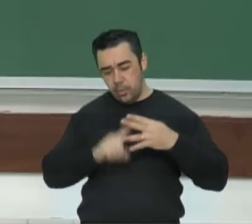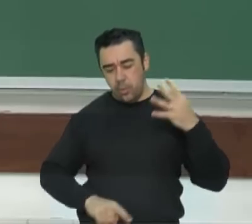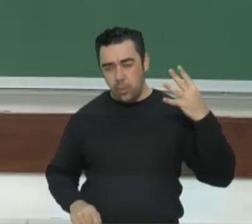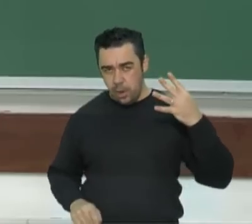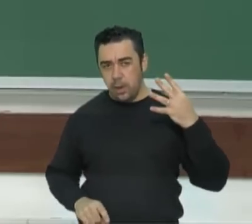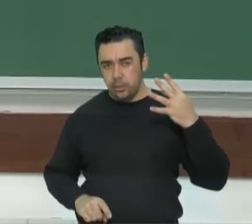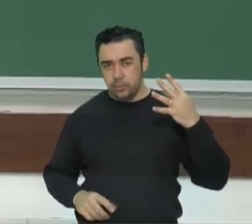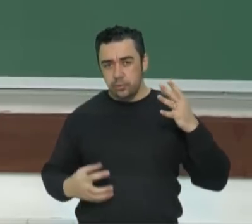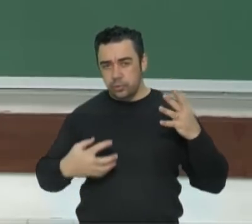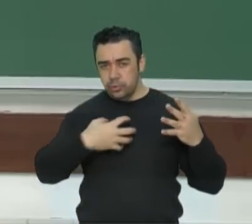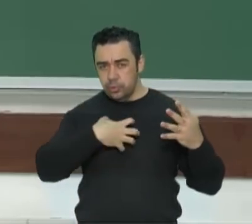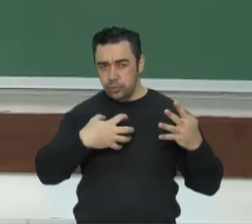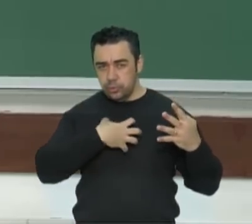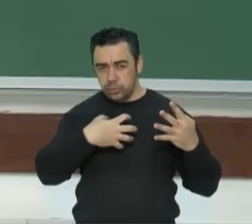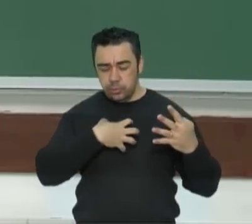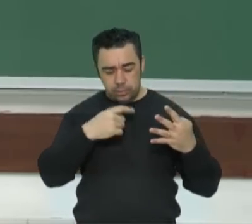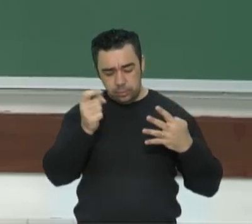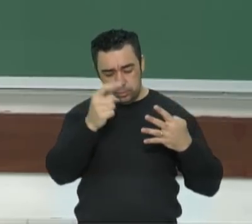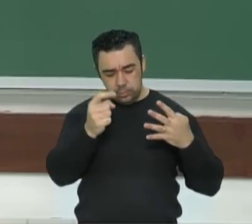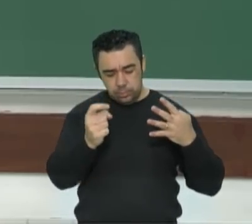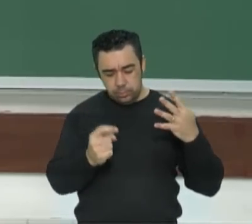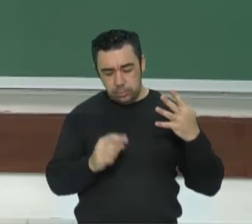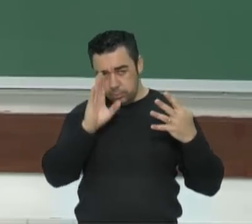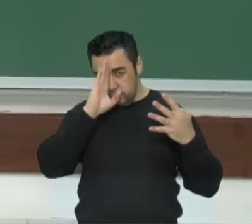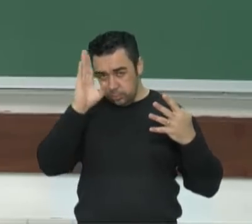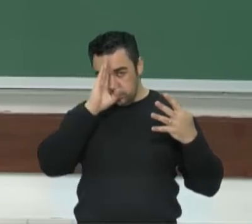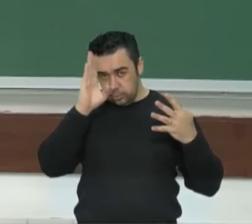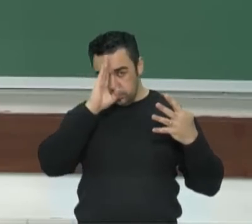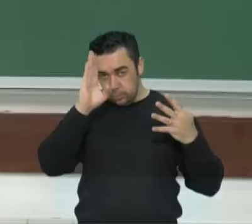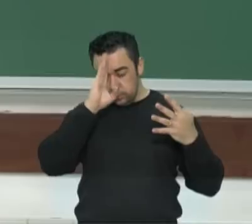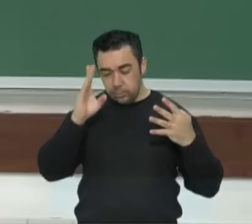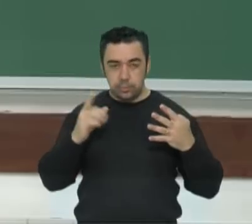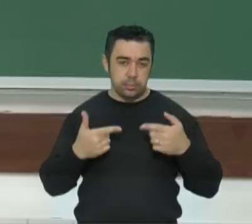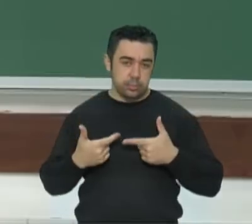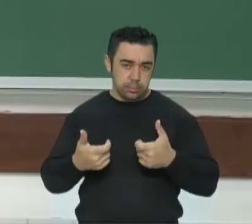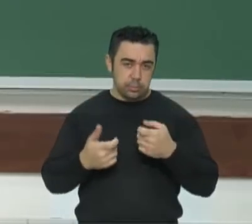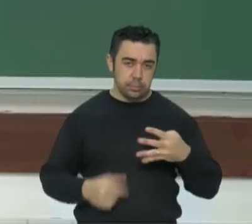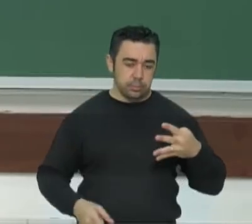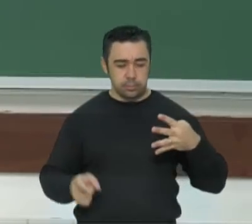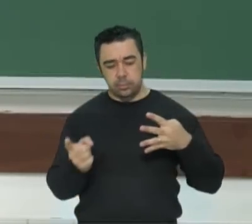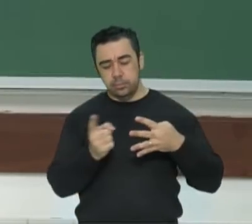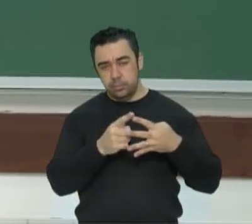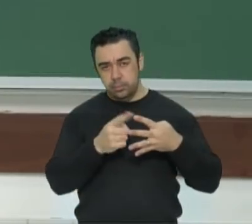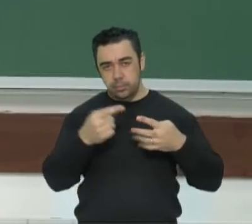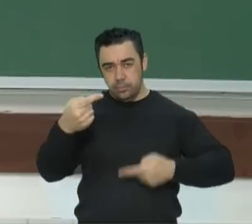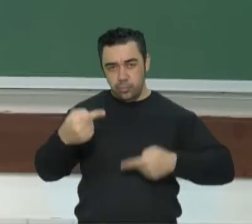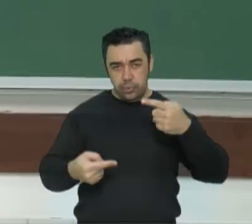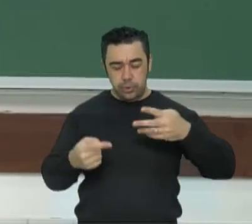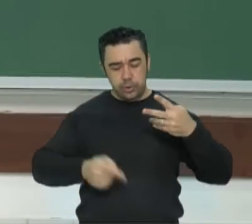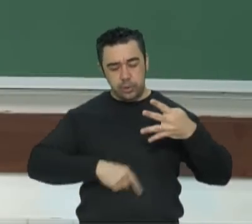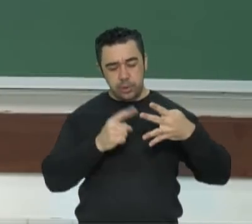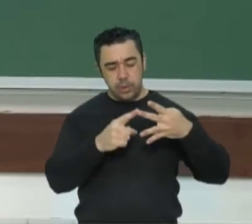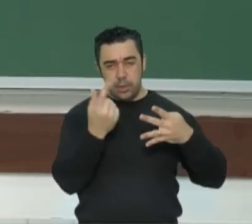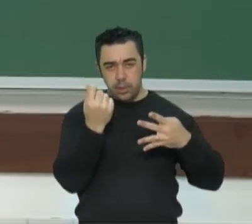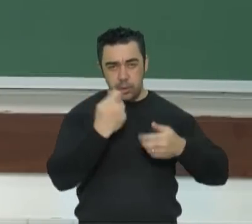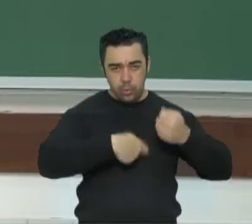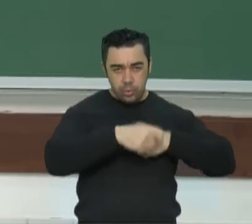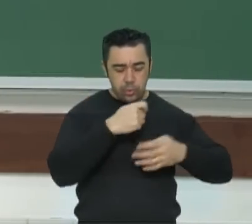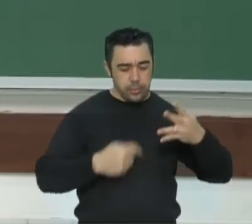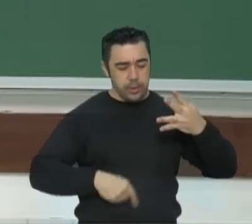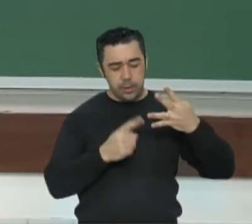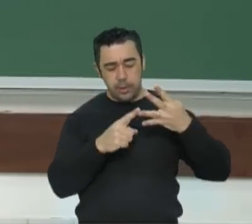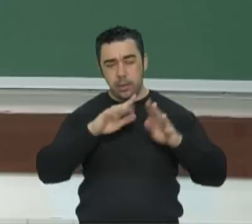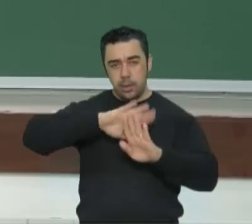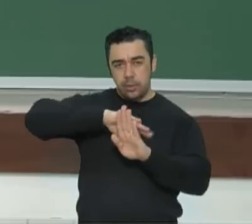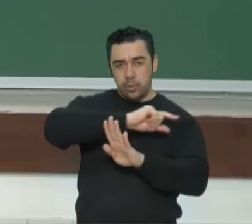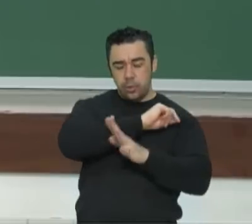faces, 4 lados principais dessa guerra, 4 áreas. De novo, política, econômica, ideológica